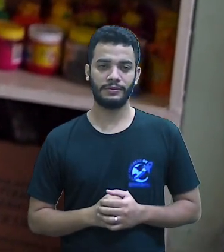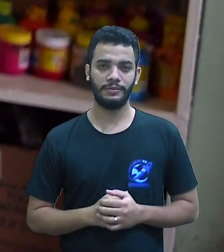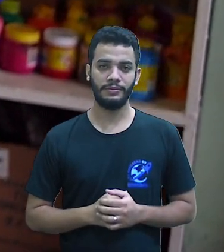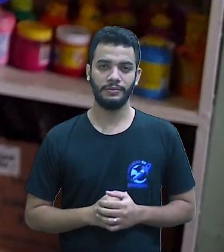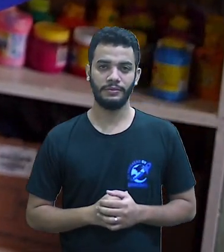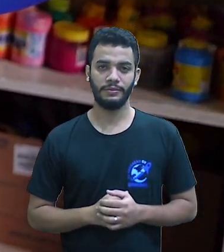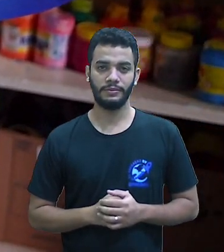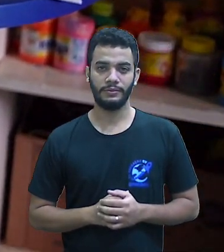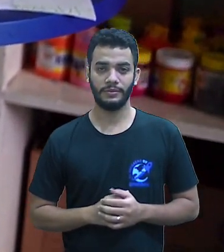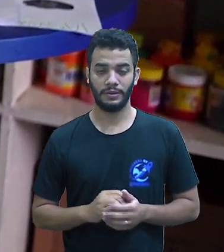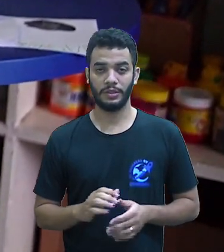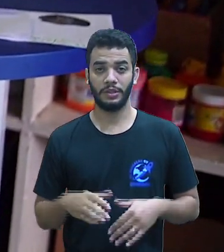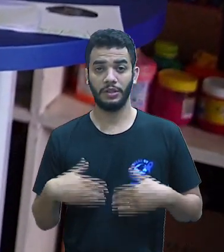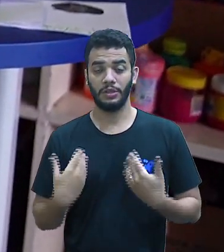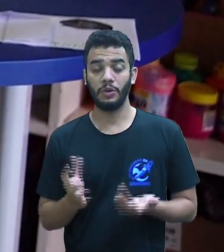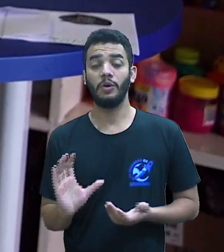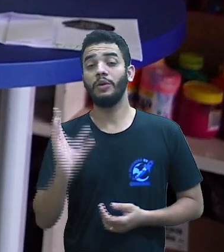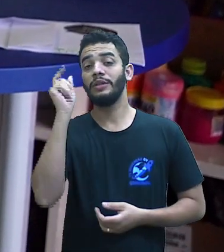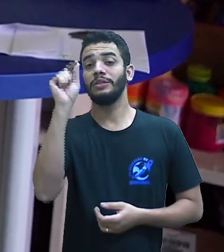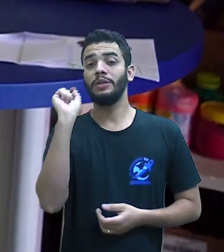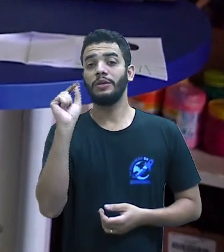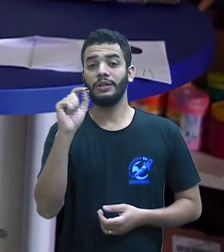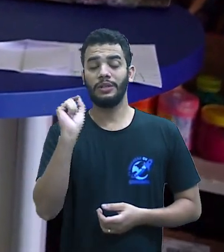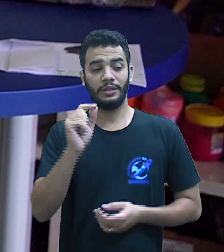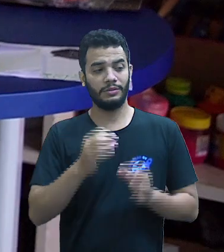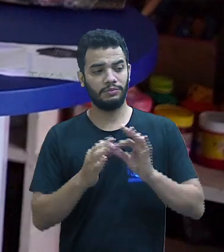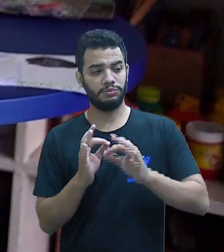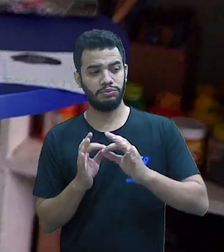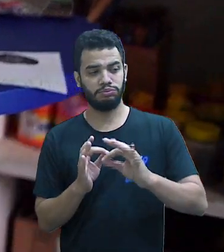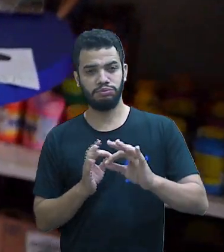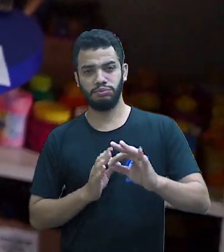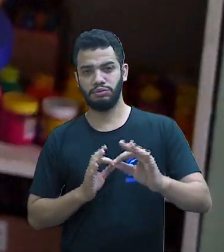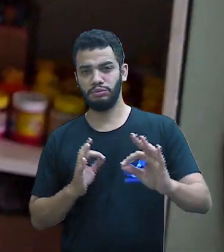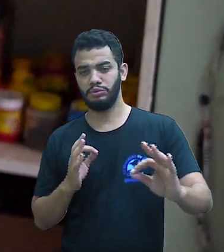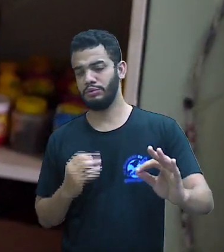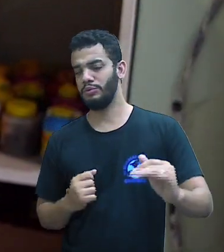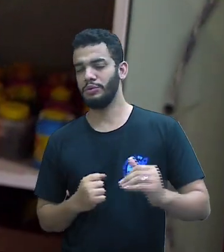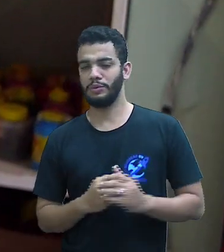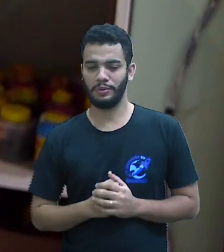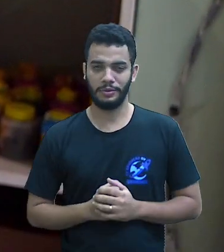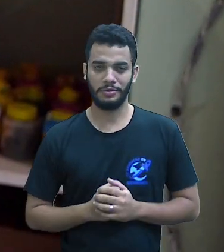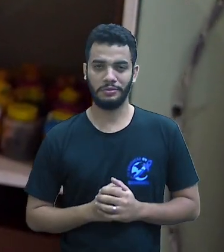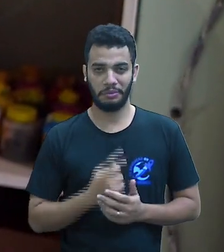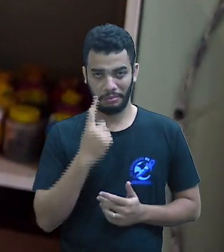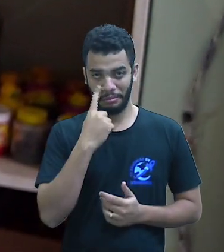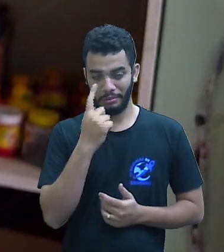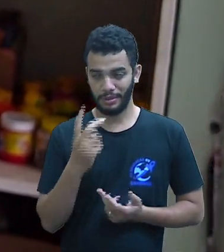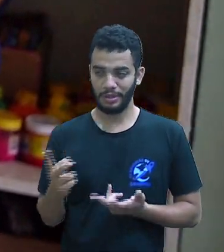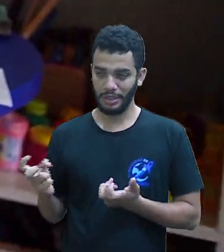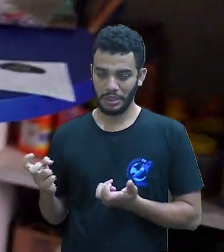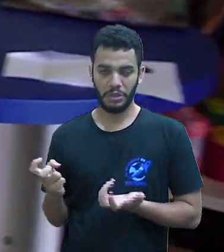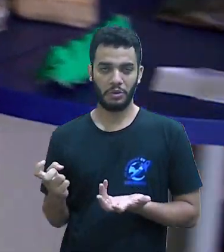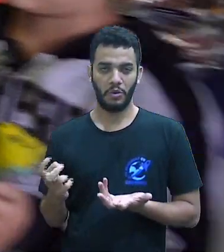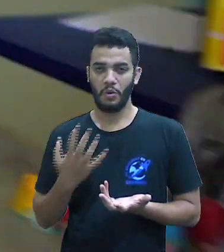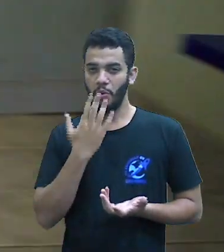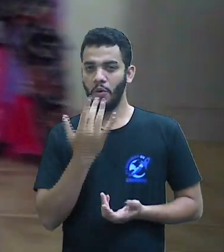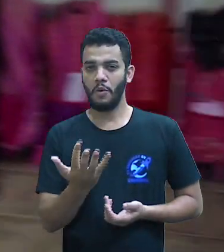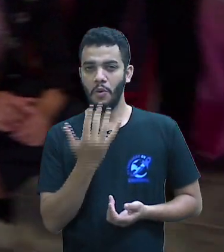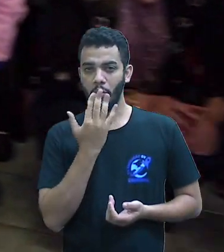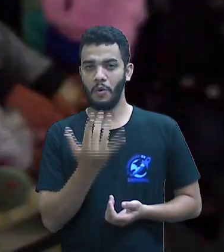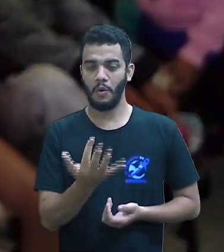Ela virou o quê, pessoal? Uma borboleta! Nossa, que linda! A lagarta comeu, ela virou